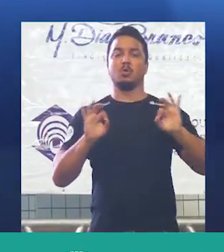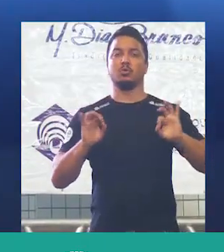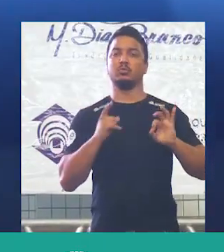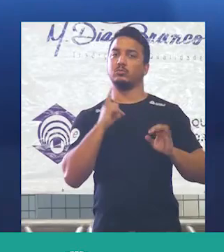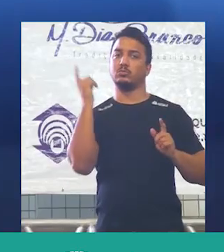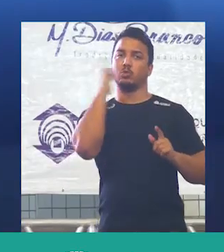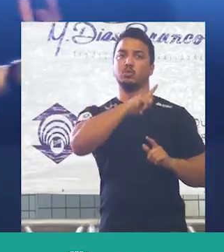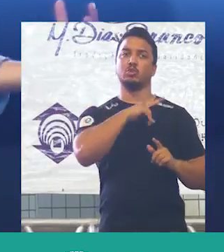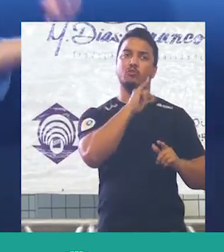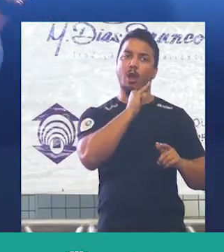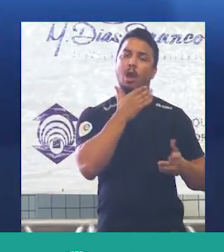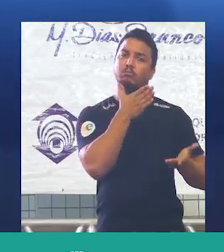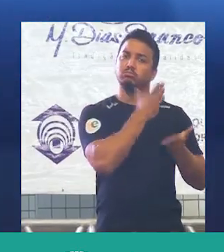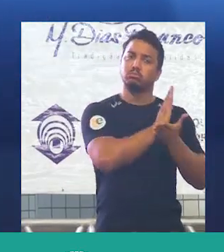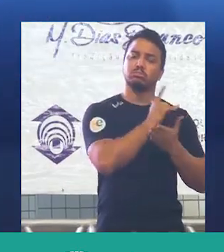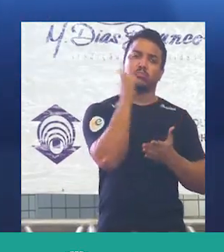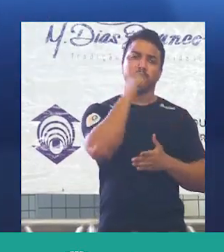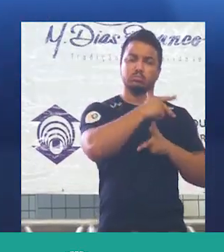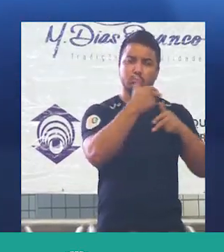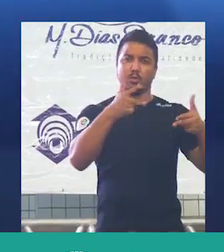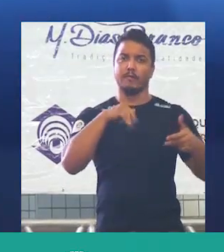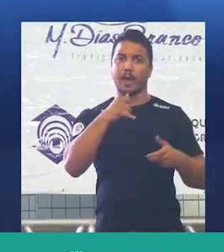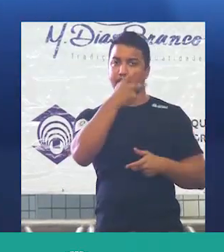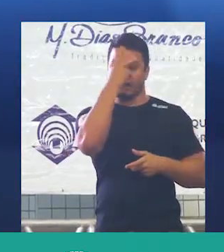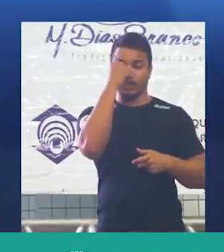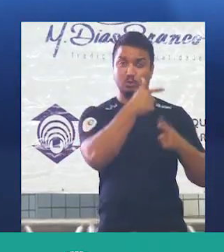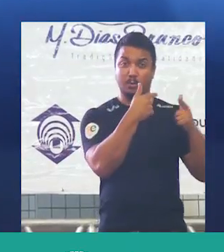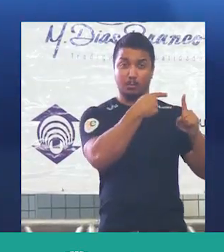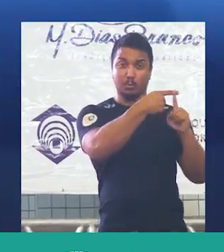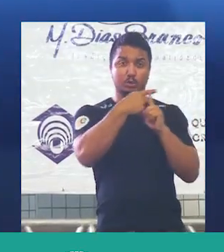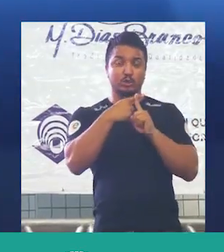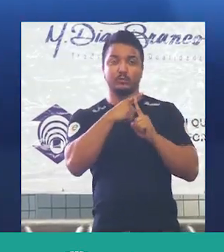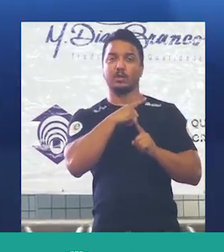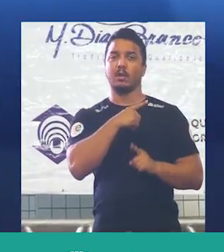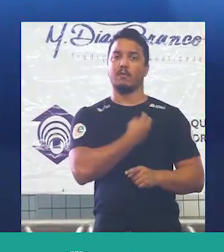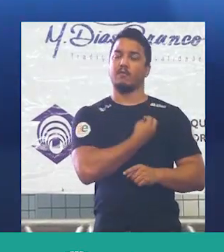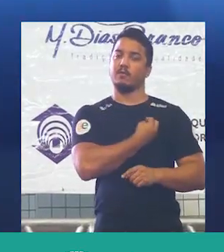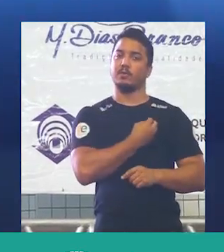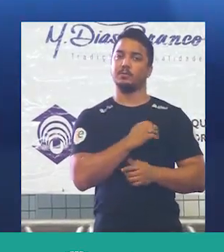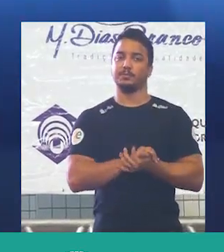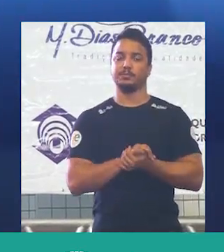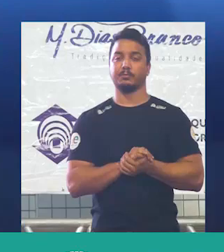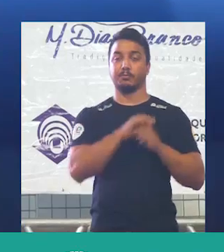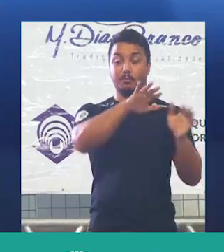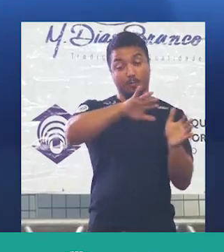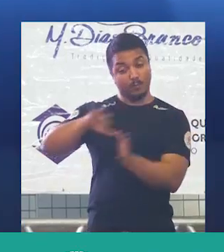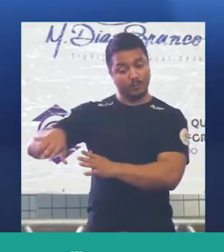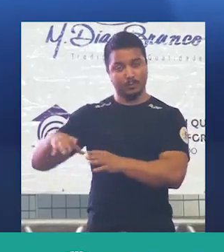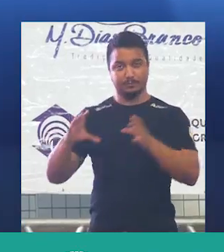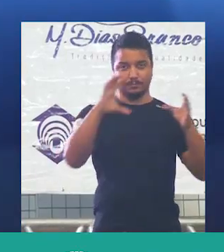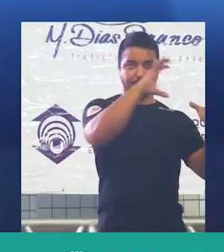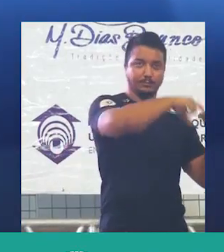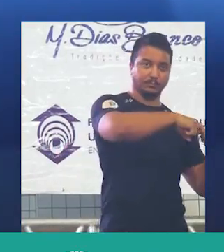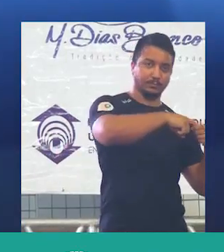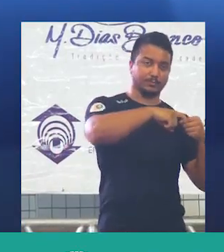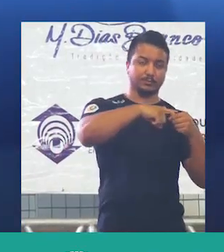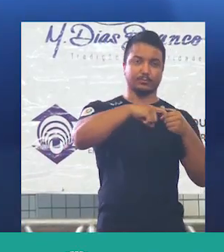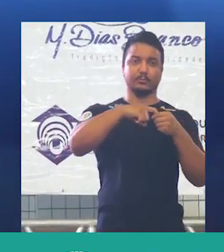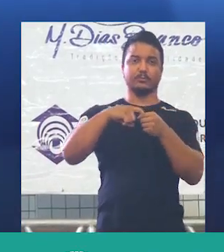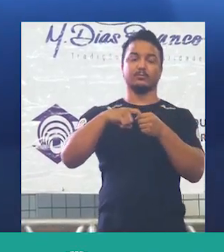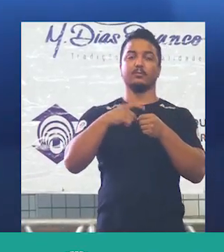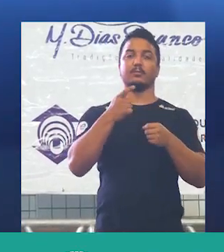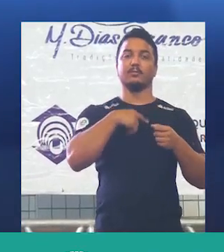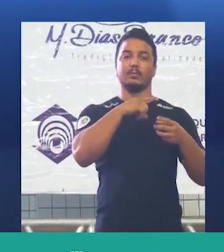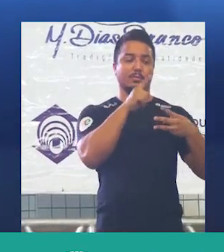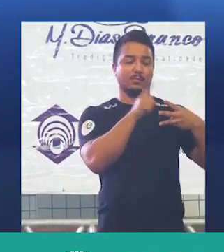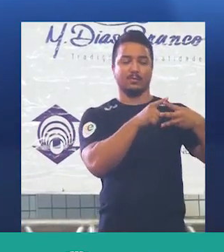você vai conseguir. Isso atrai coisas boas para você. Beleza? Mas vamos em frente.